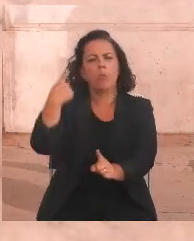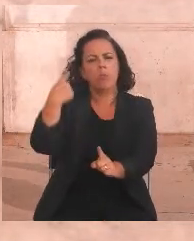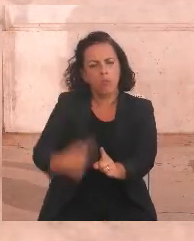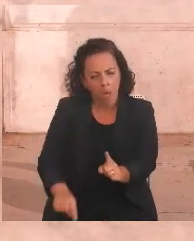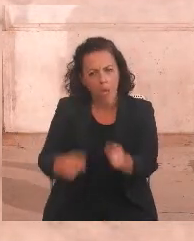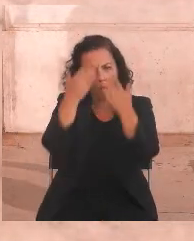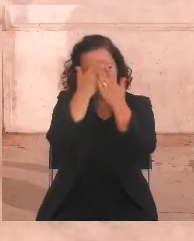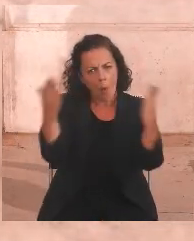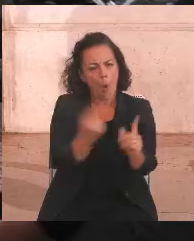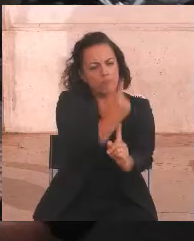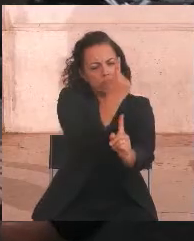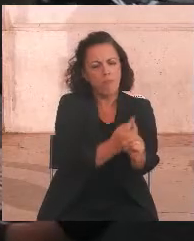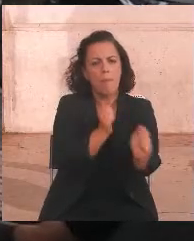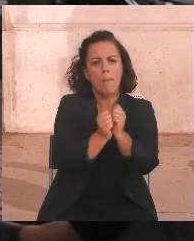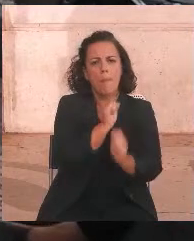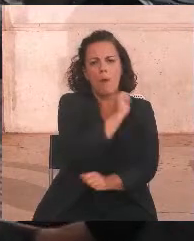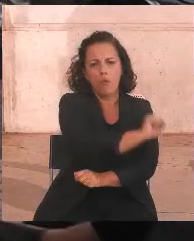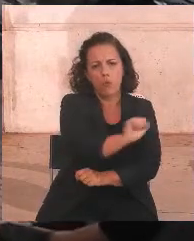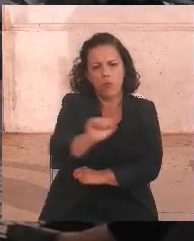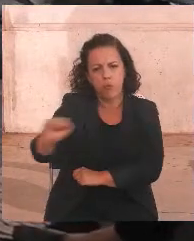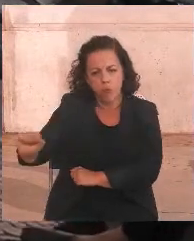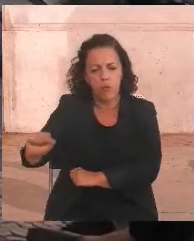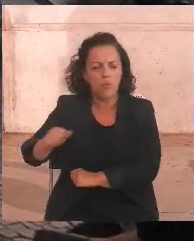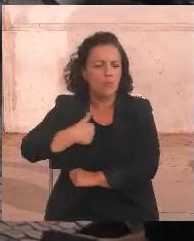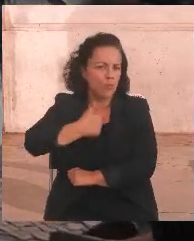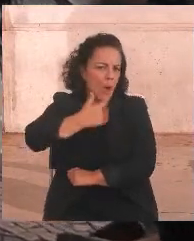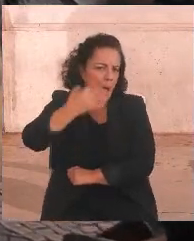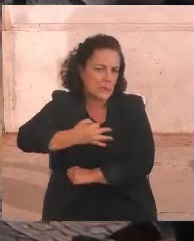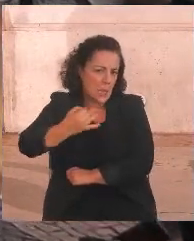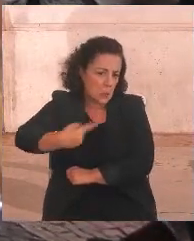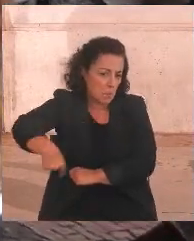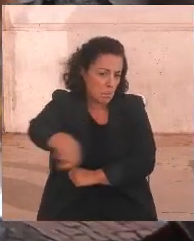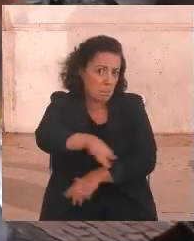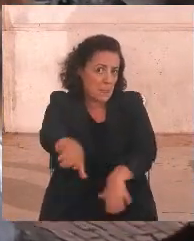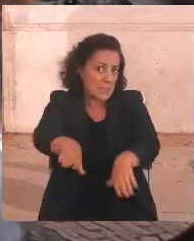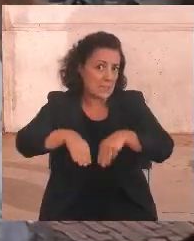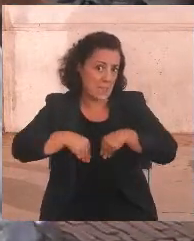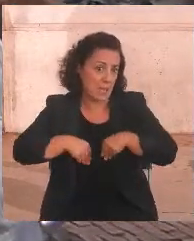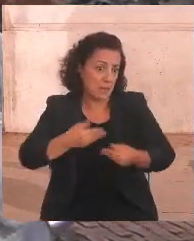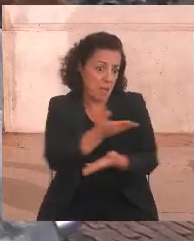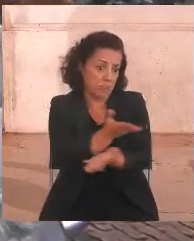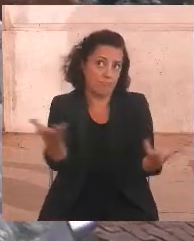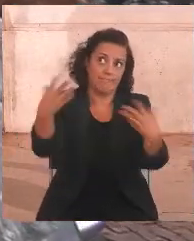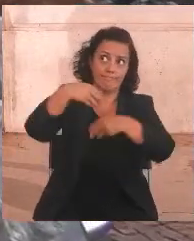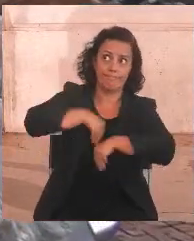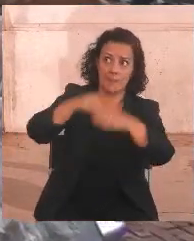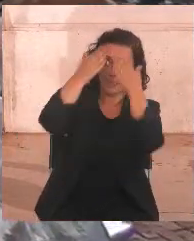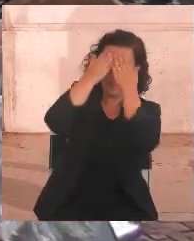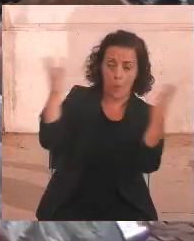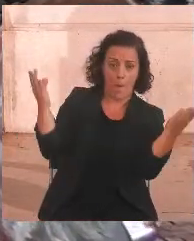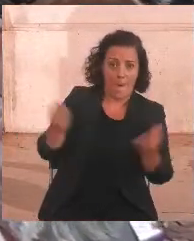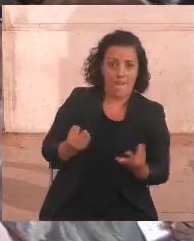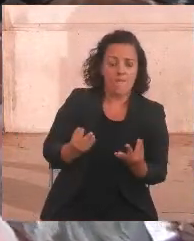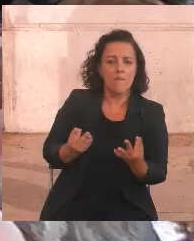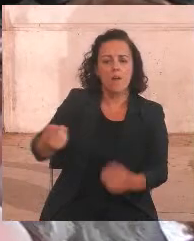própria. E eu estou certo de que todos aceitam, como democratas que são, que